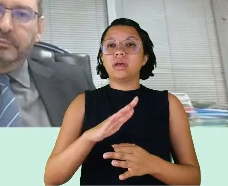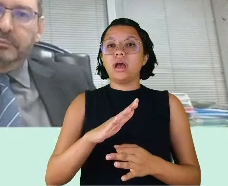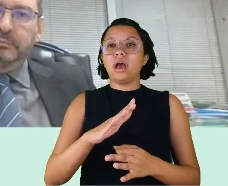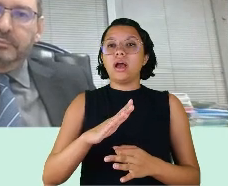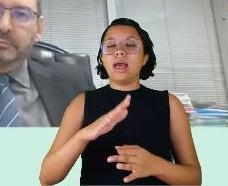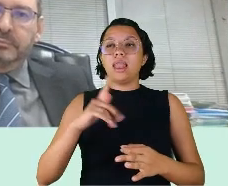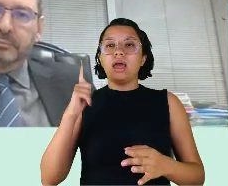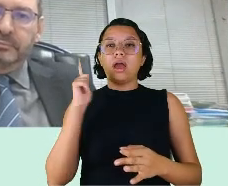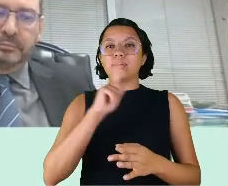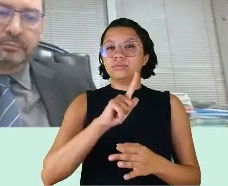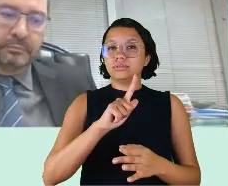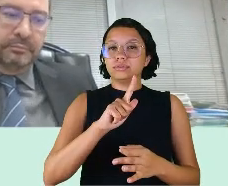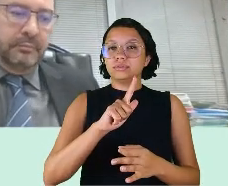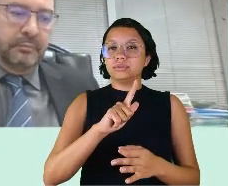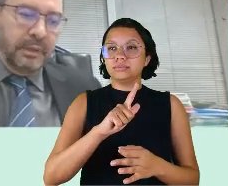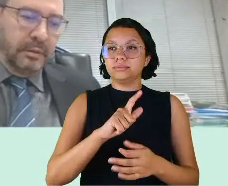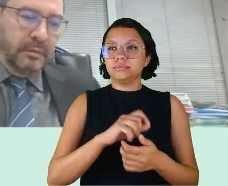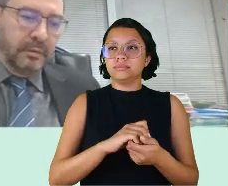ela atinja